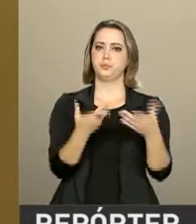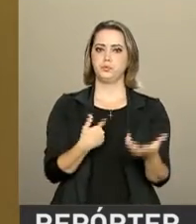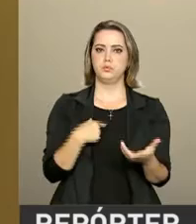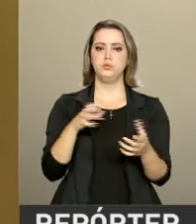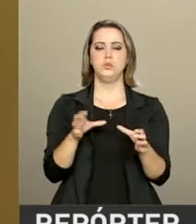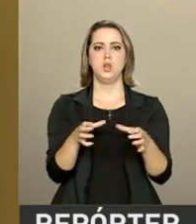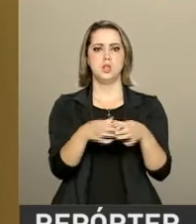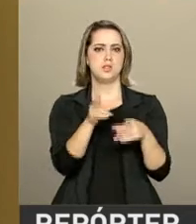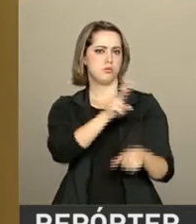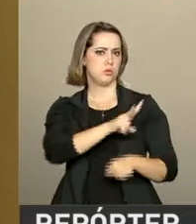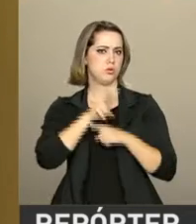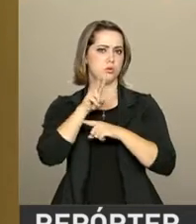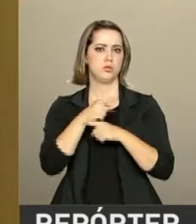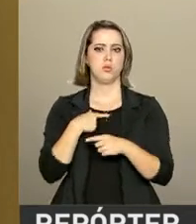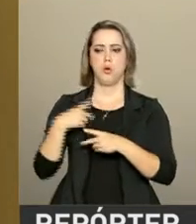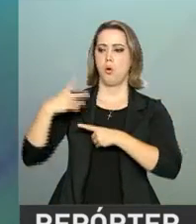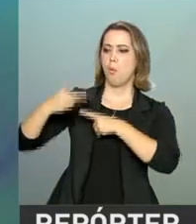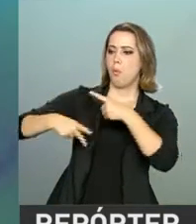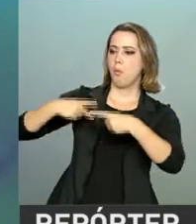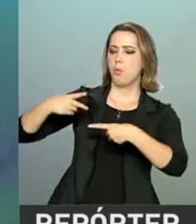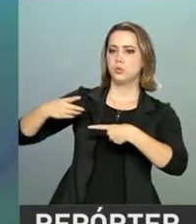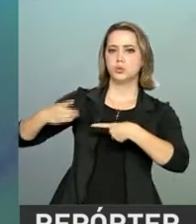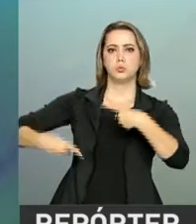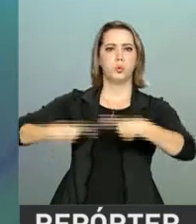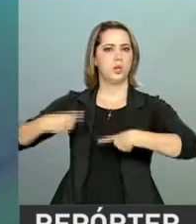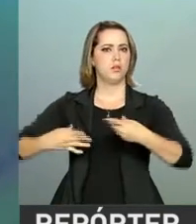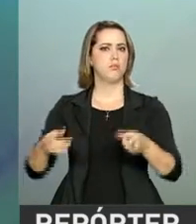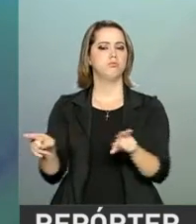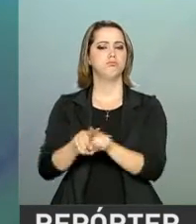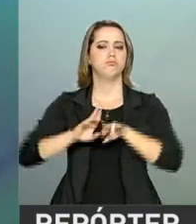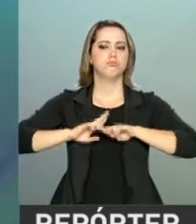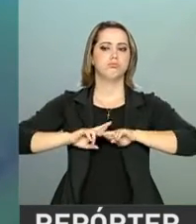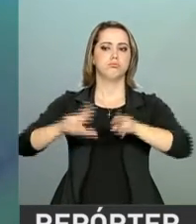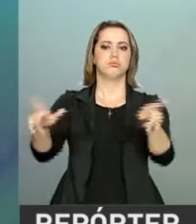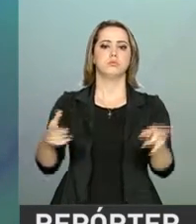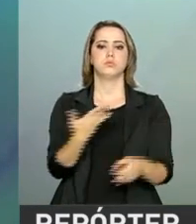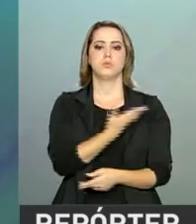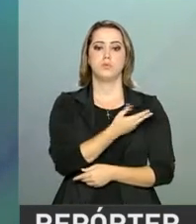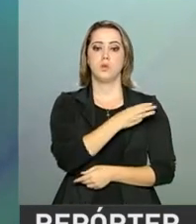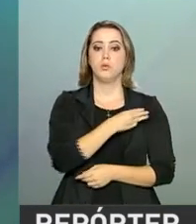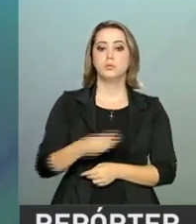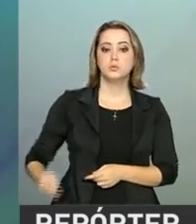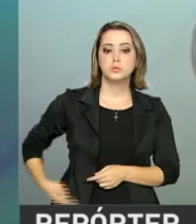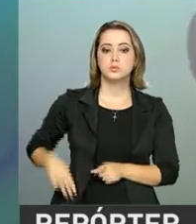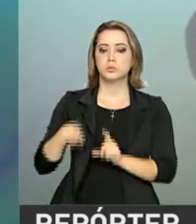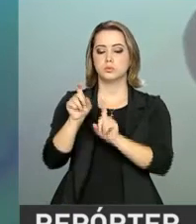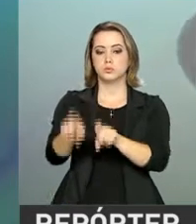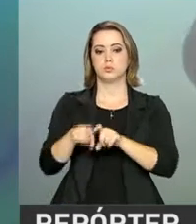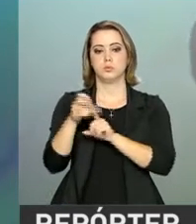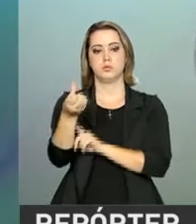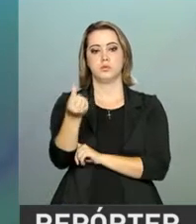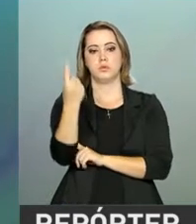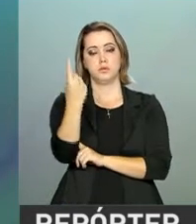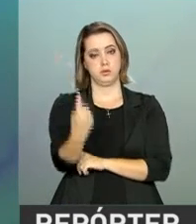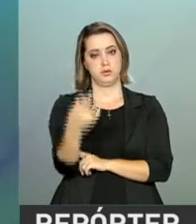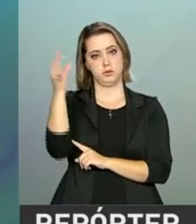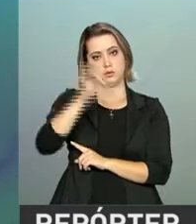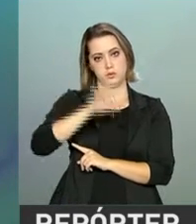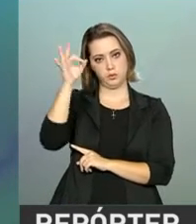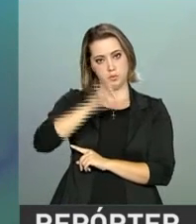de peter setor e política de mercado para o ministro da agricultura vai maggi com 61% do território preservar